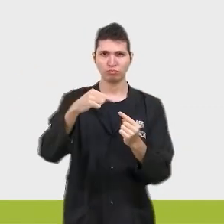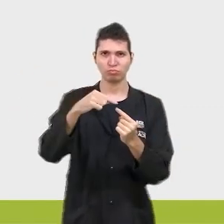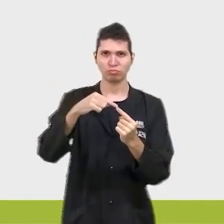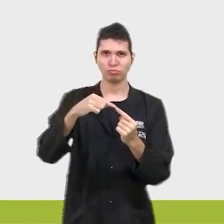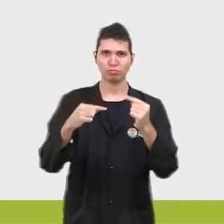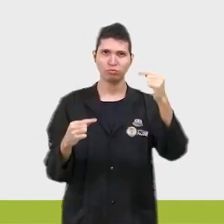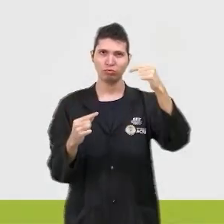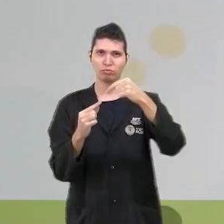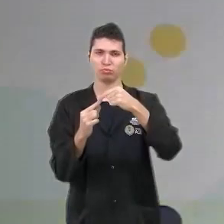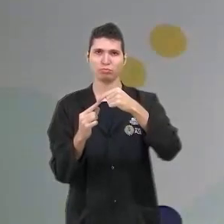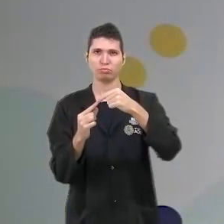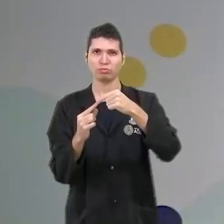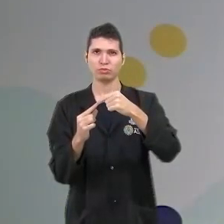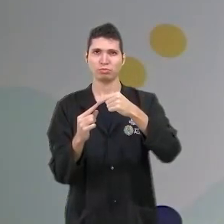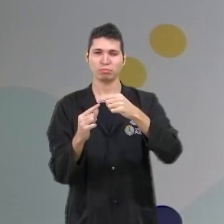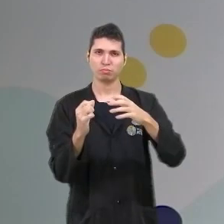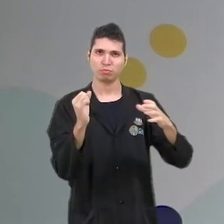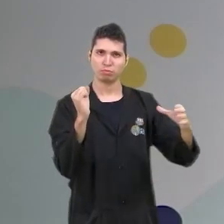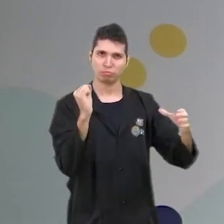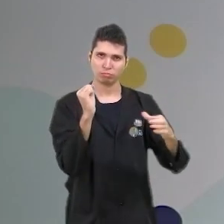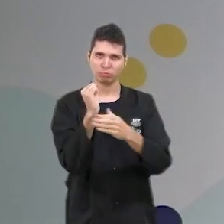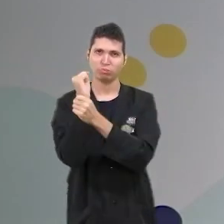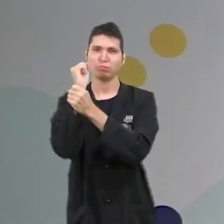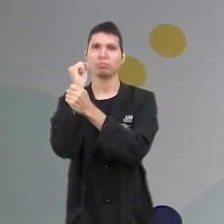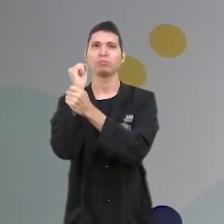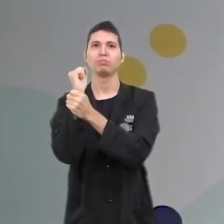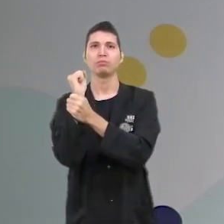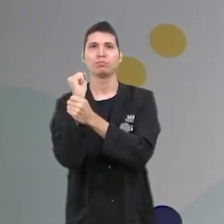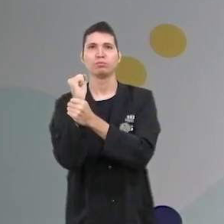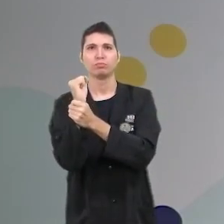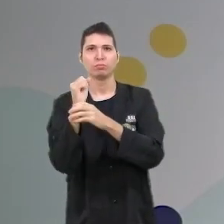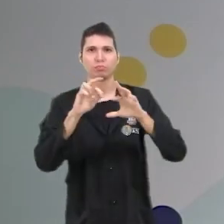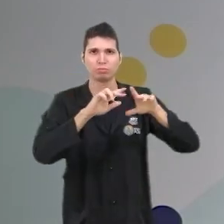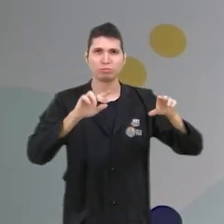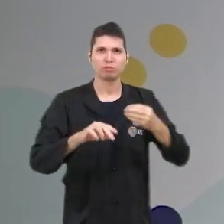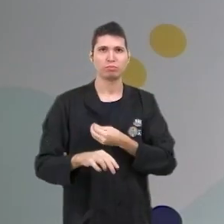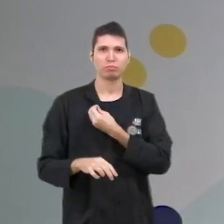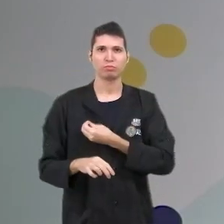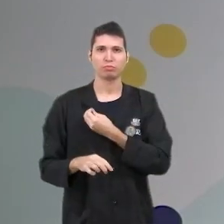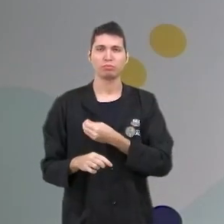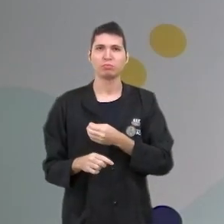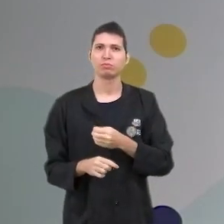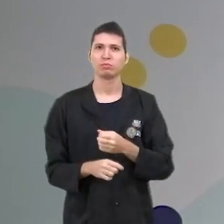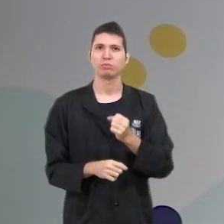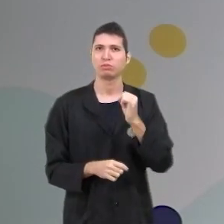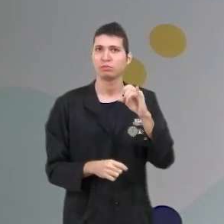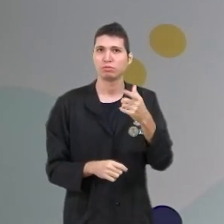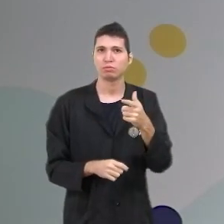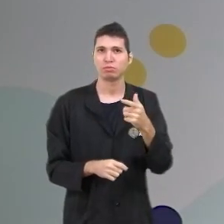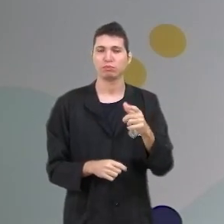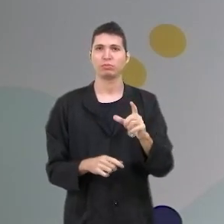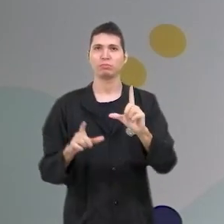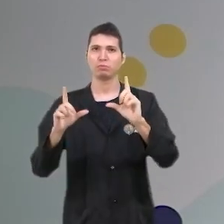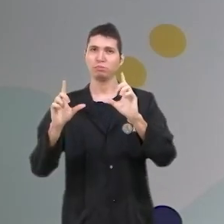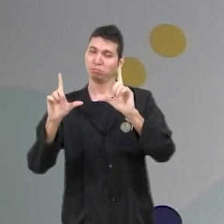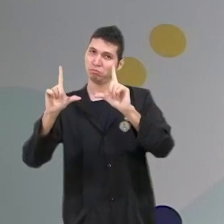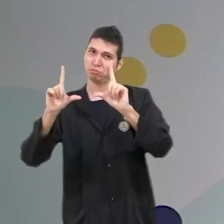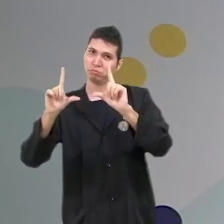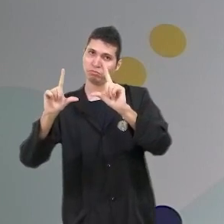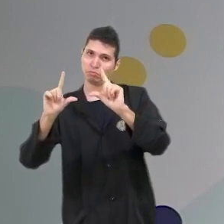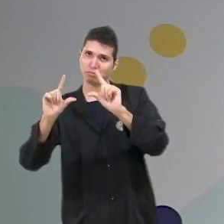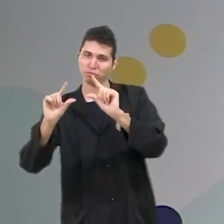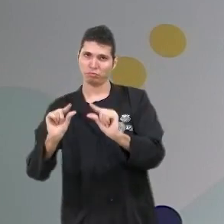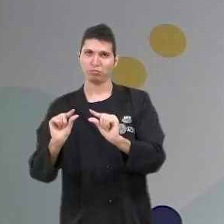haver a manutenção da biodiversidade. Porque senão as espécies ficam com pouca biodiversidade ou com